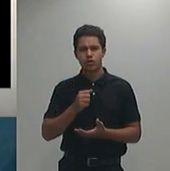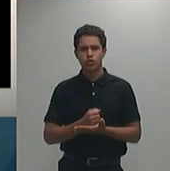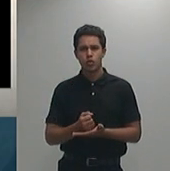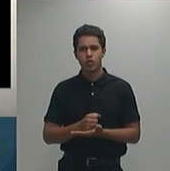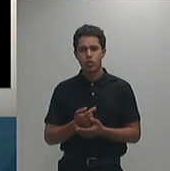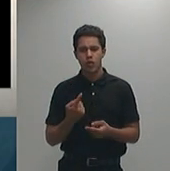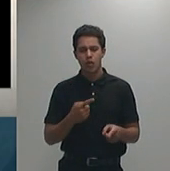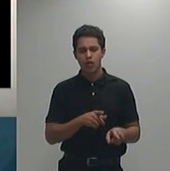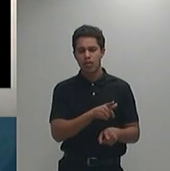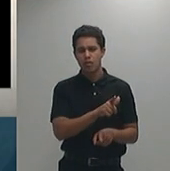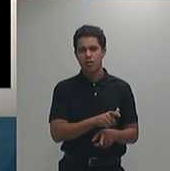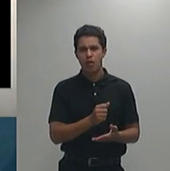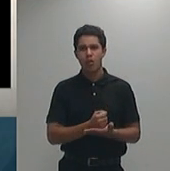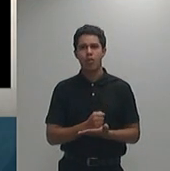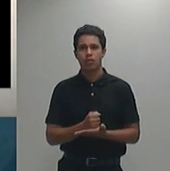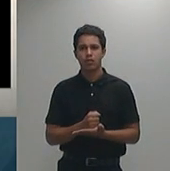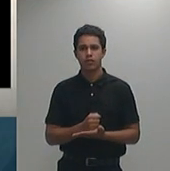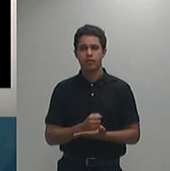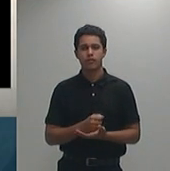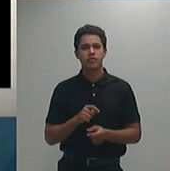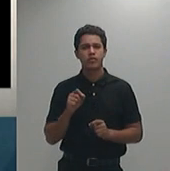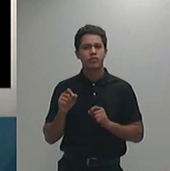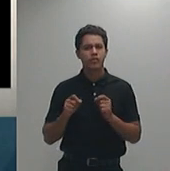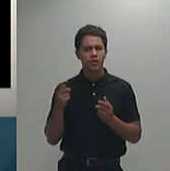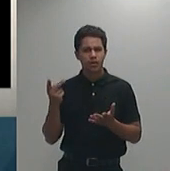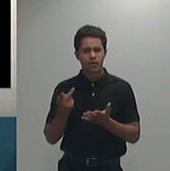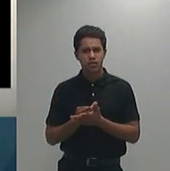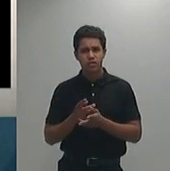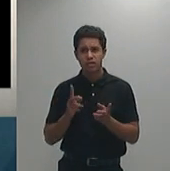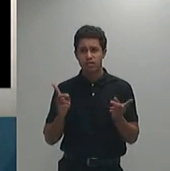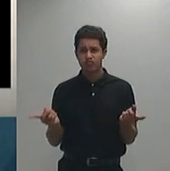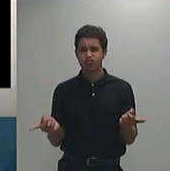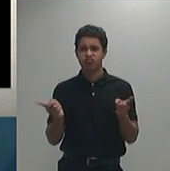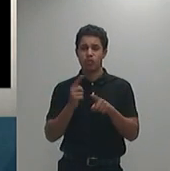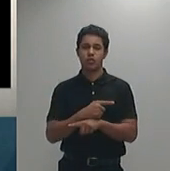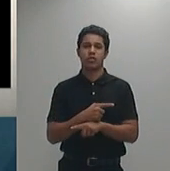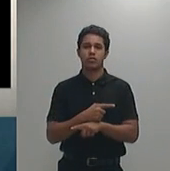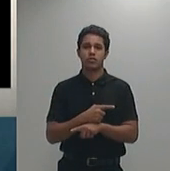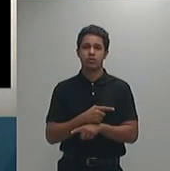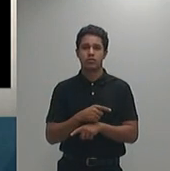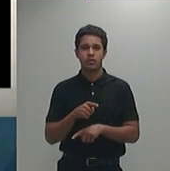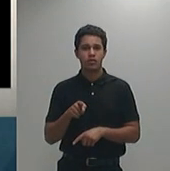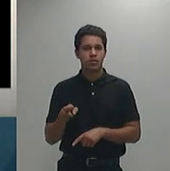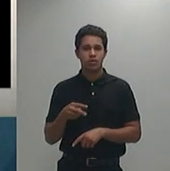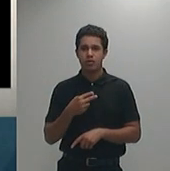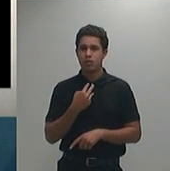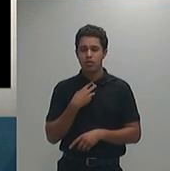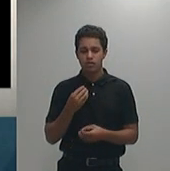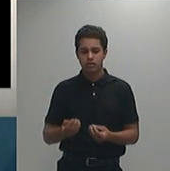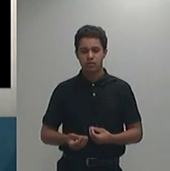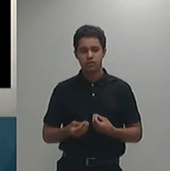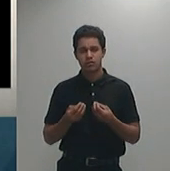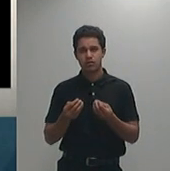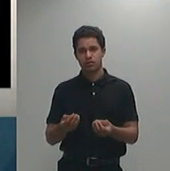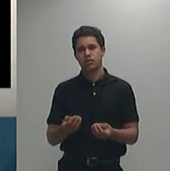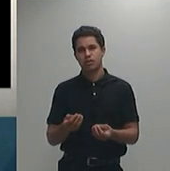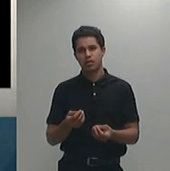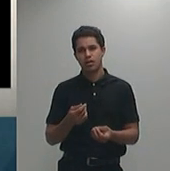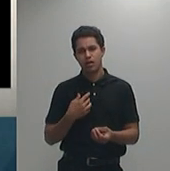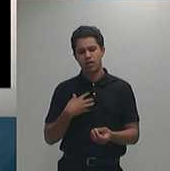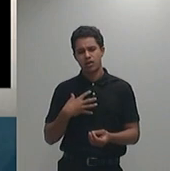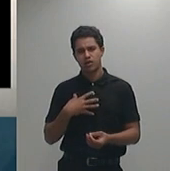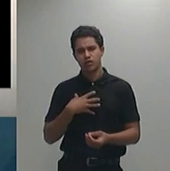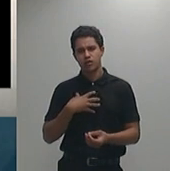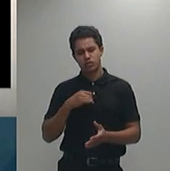que ocorre é exatamente o contrário do que não se pode conceber é que atitudes